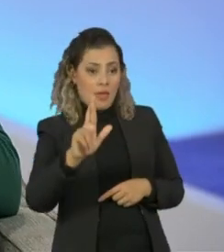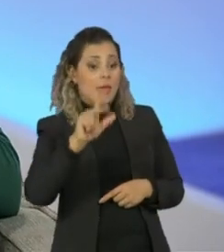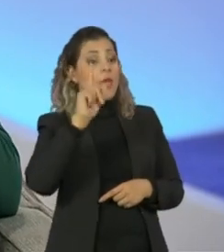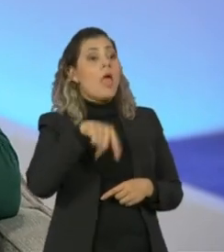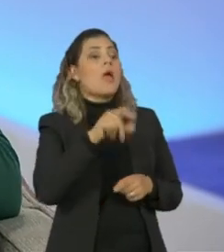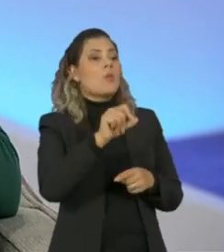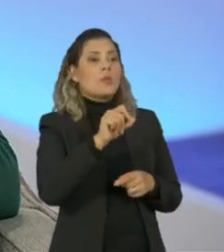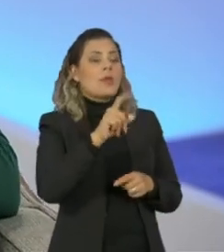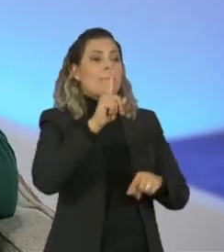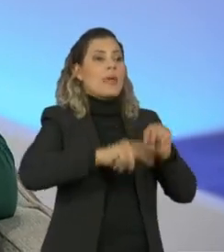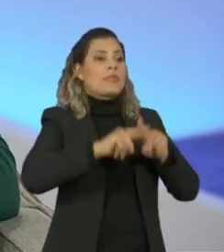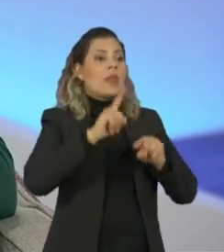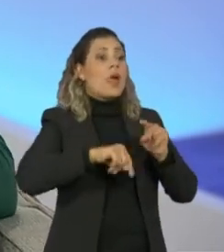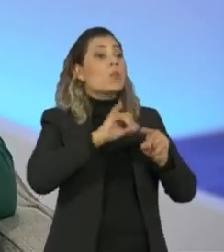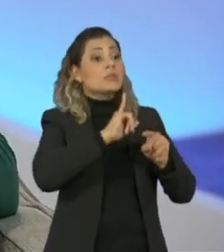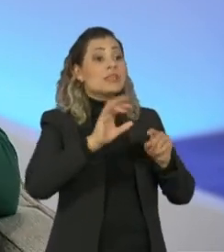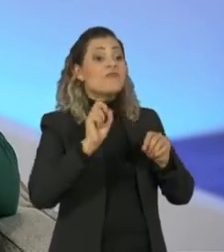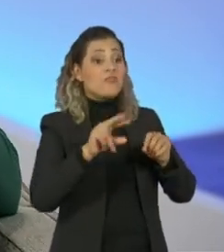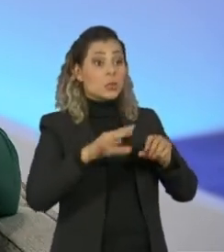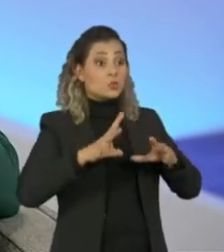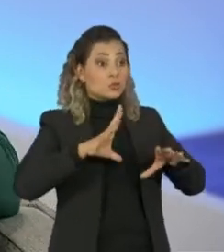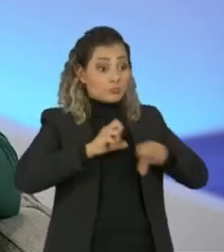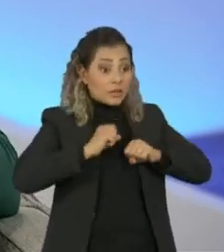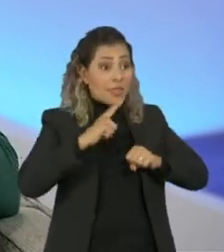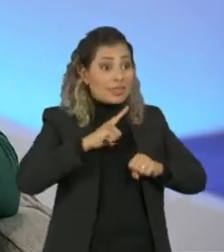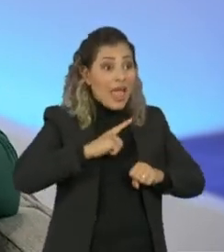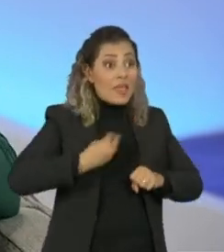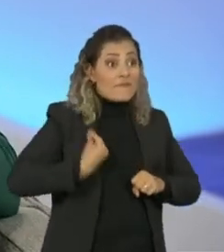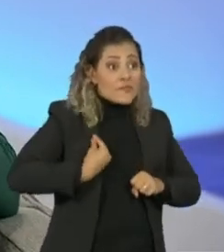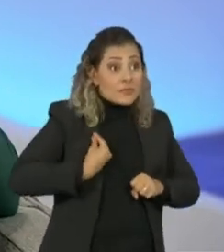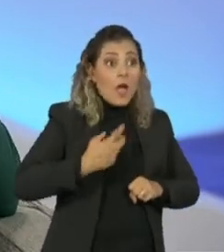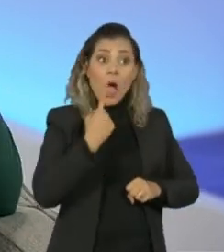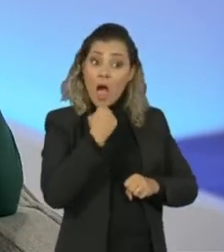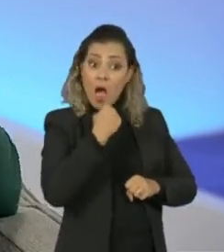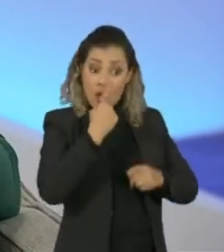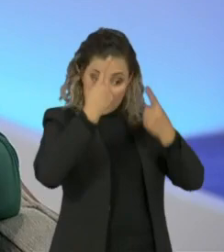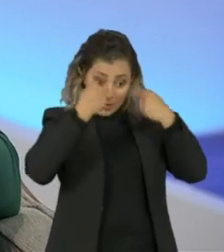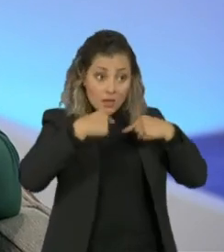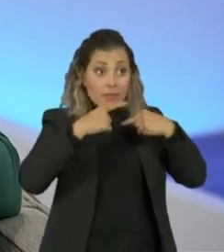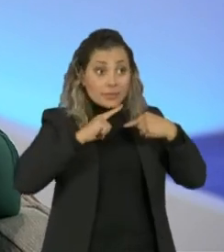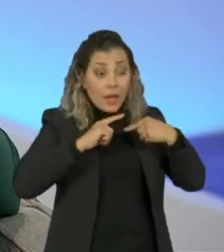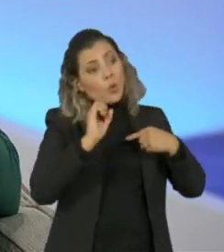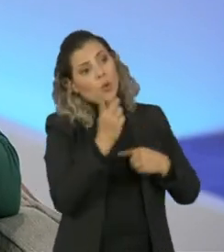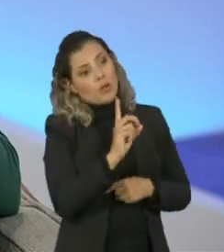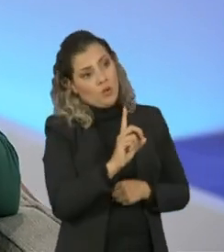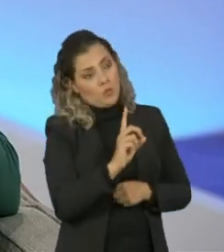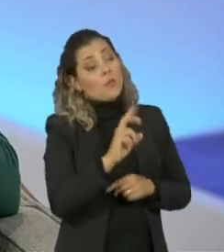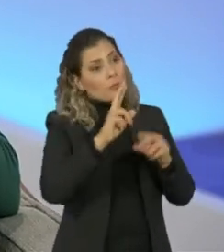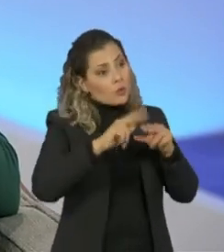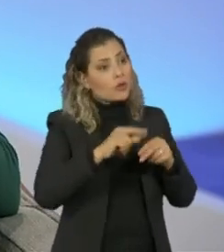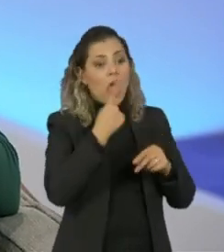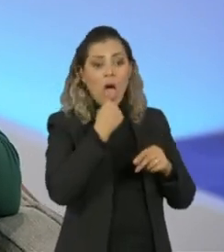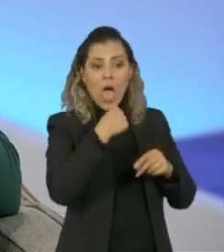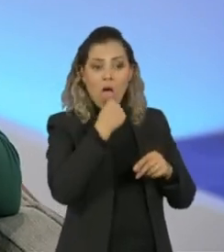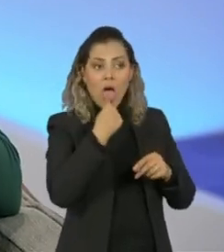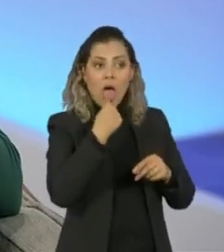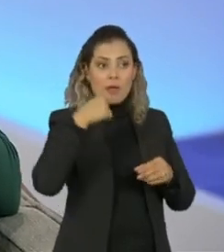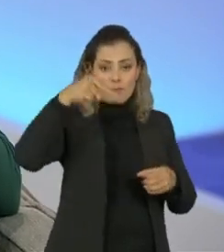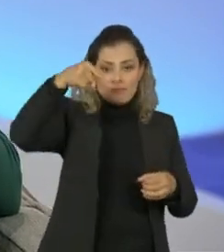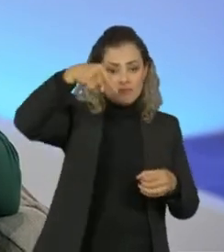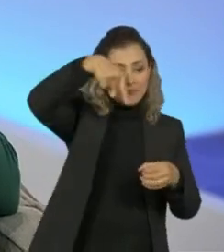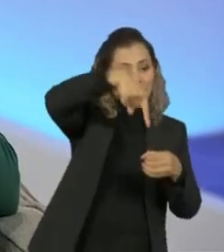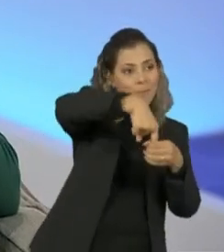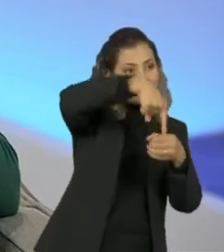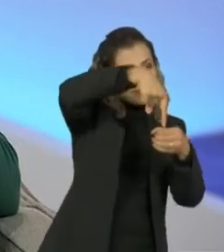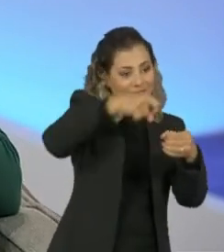medir o material genético do vírus. É esse teste que vai te dizer se o vírus está lá. Ele vai coletar uma amostra do muco,